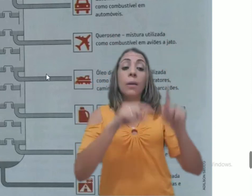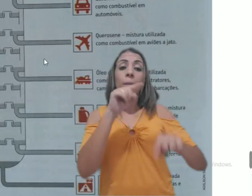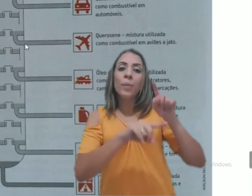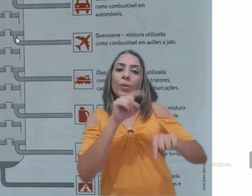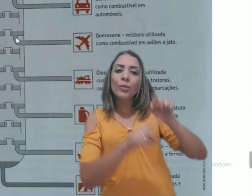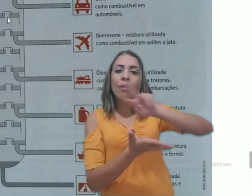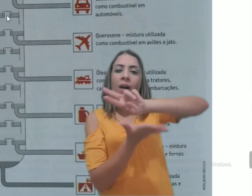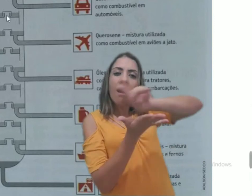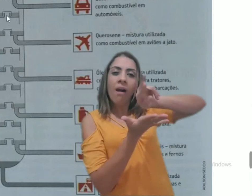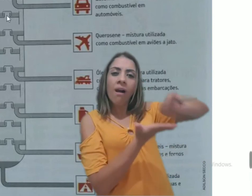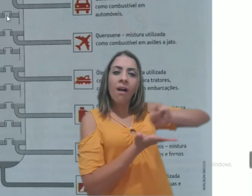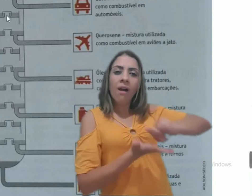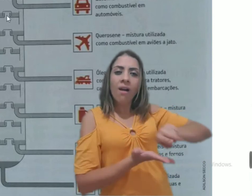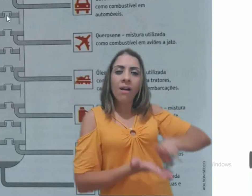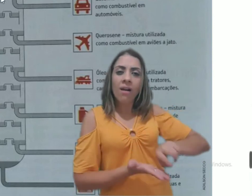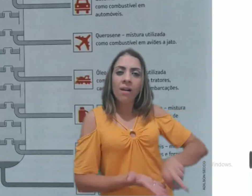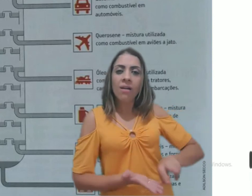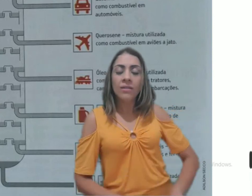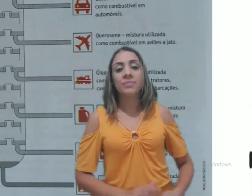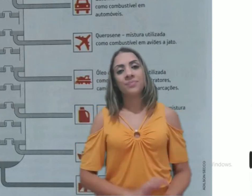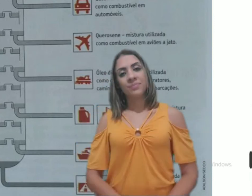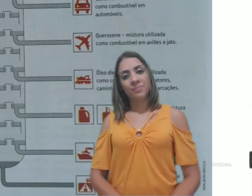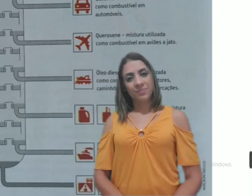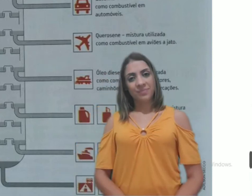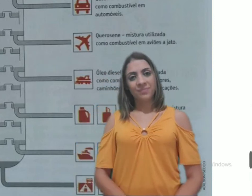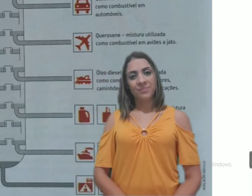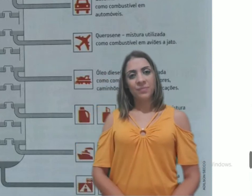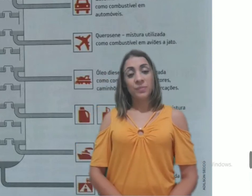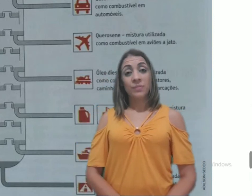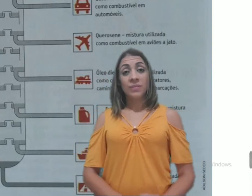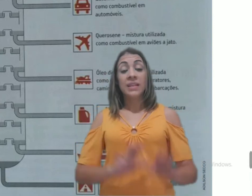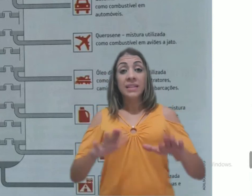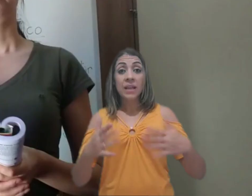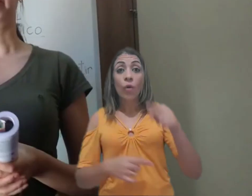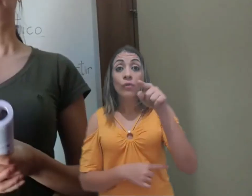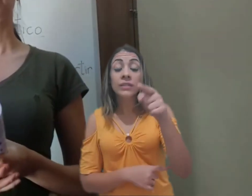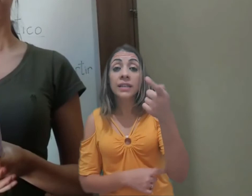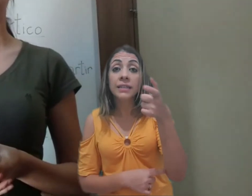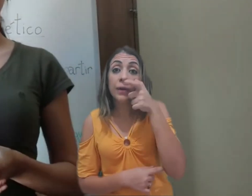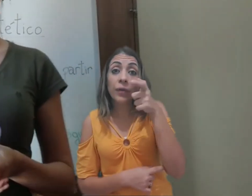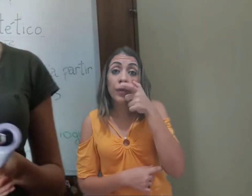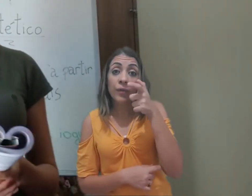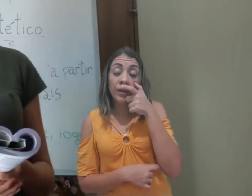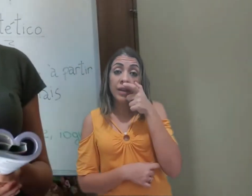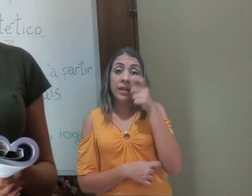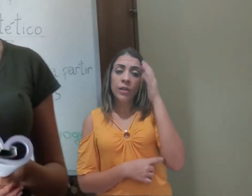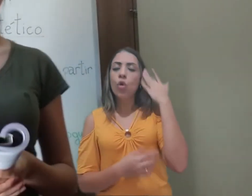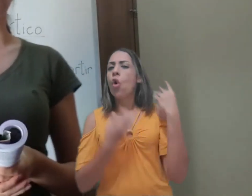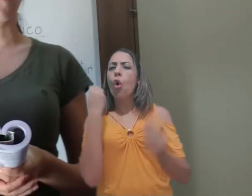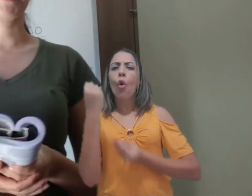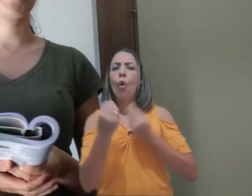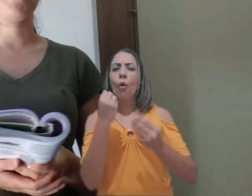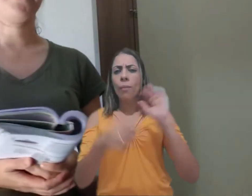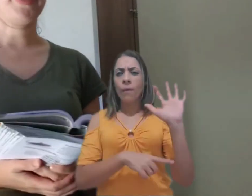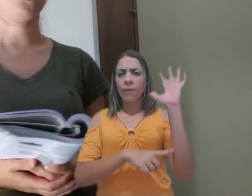e vai sair naquele produto que tem aquele ponto de ebulição específico, tudo bem? Então, vocês viram, né, como